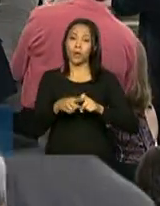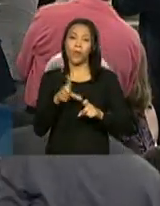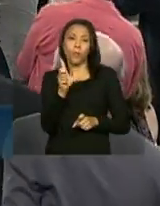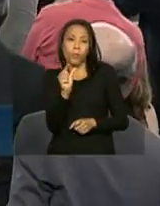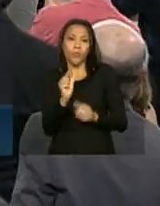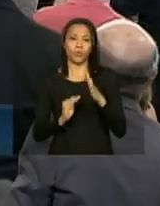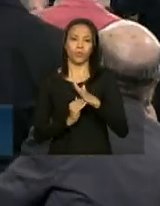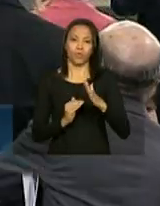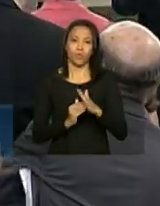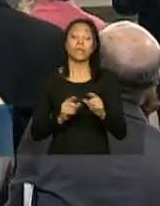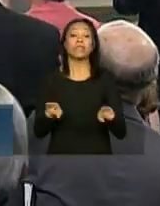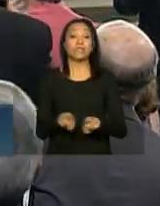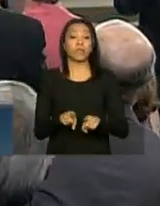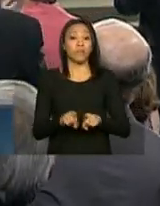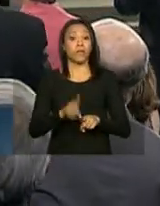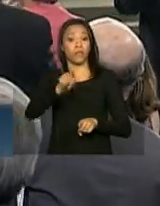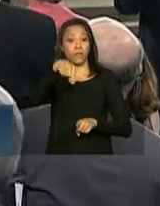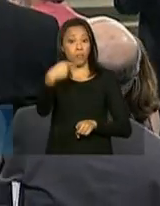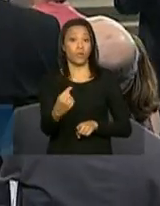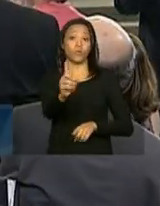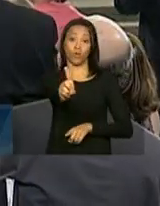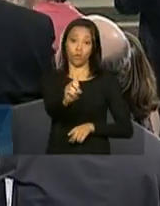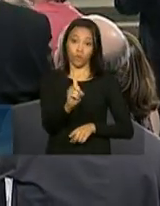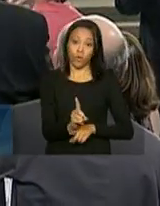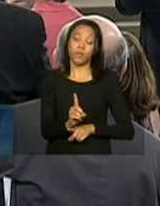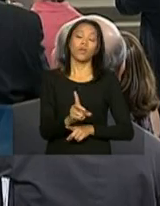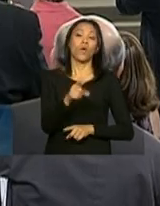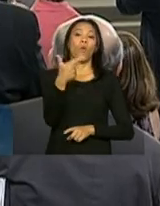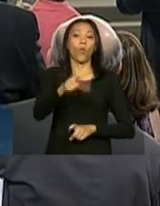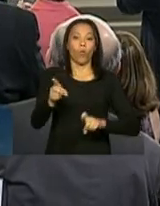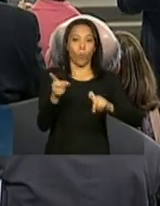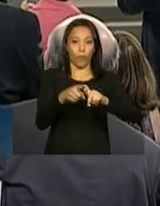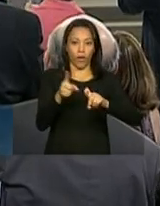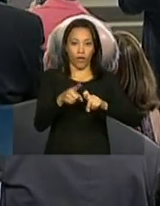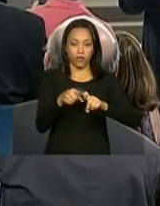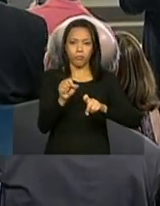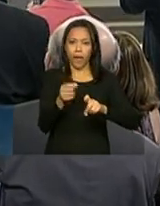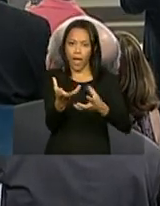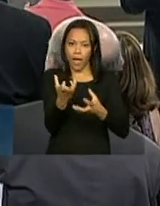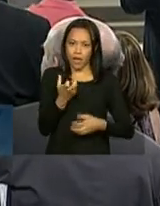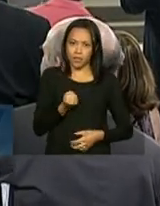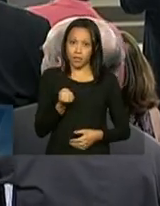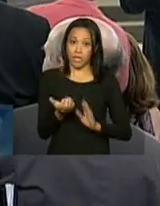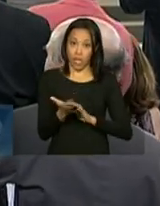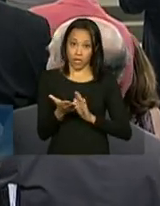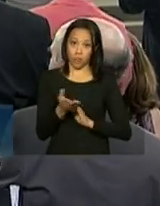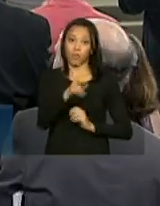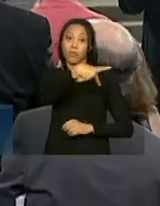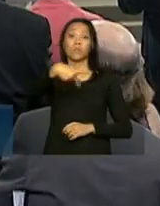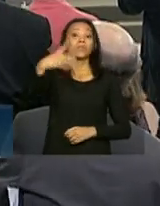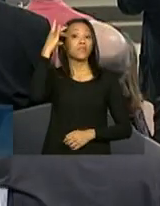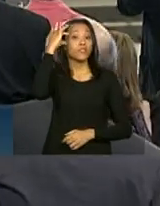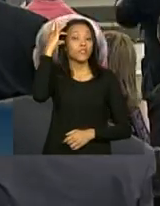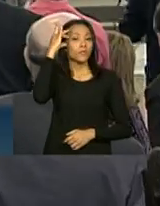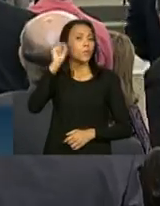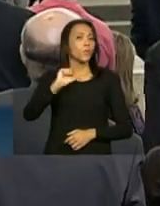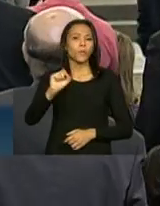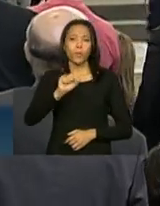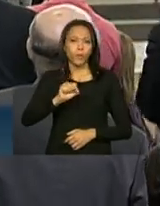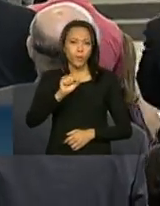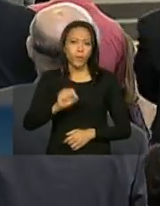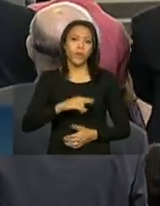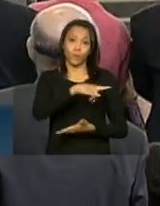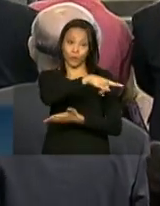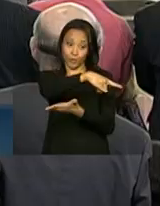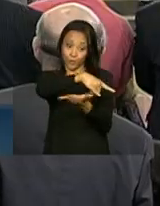E em seguida, convidamos o médico Juan Delgado para receber das mãos da Presidenta da República a declaração